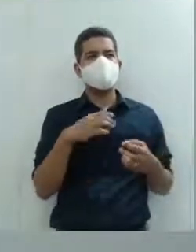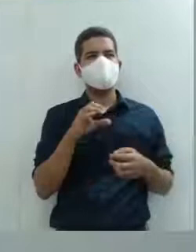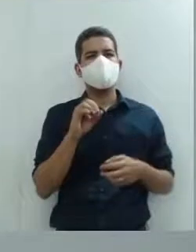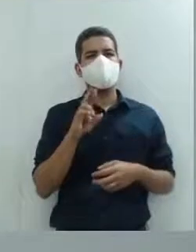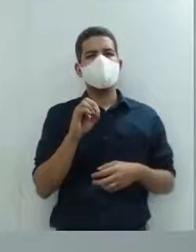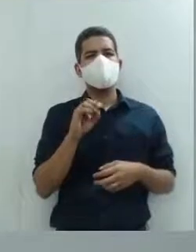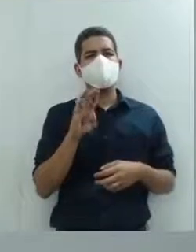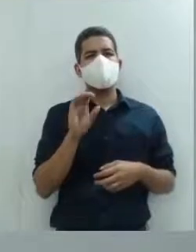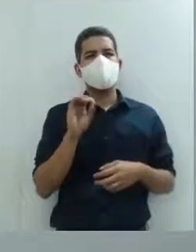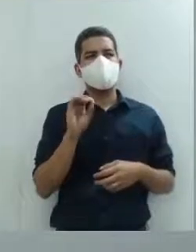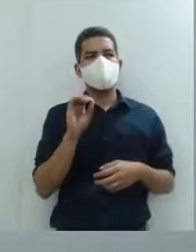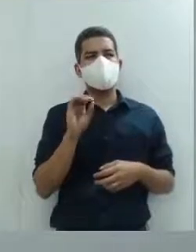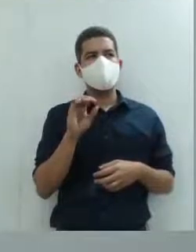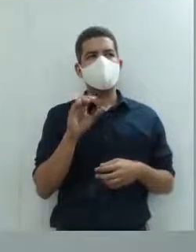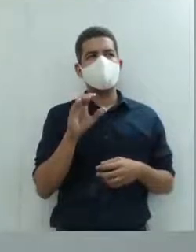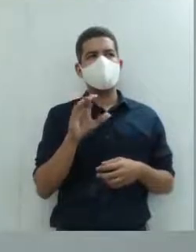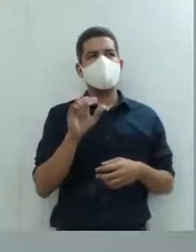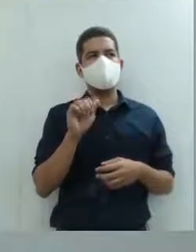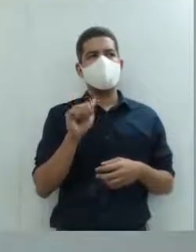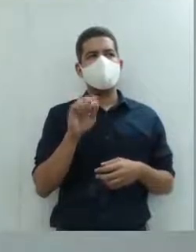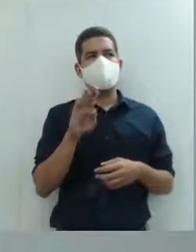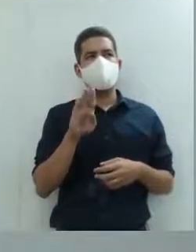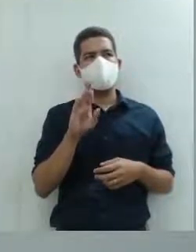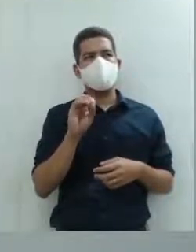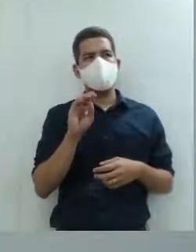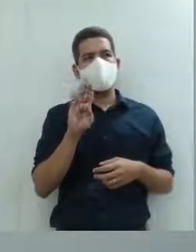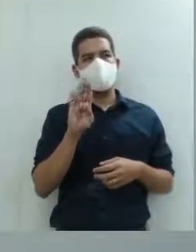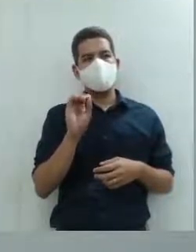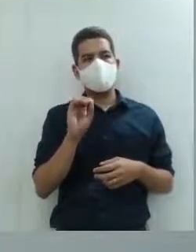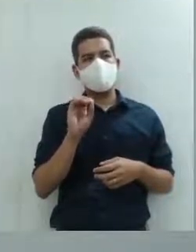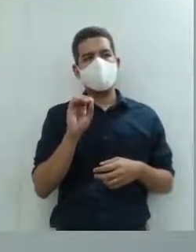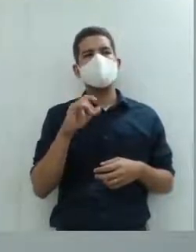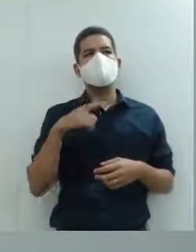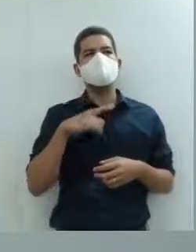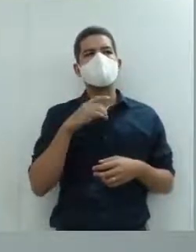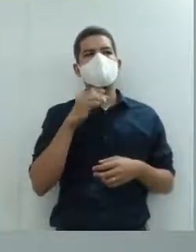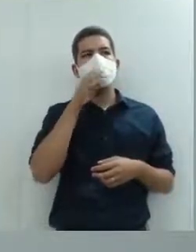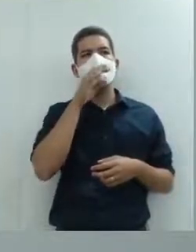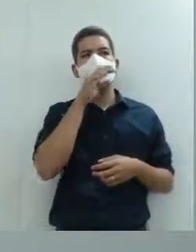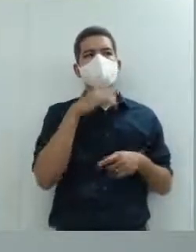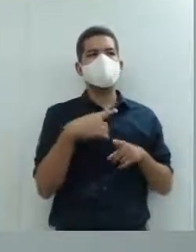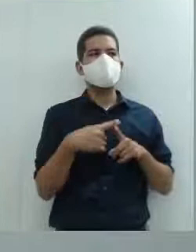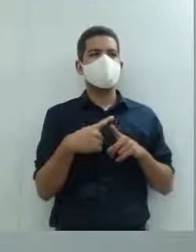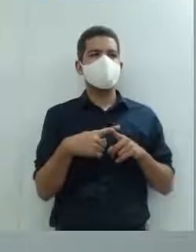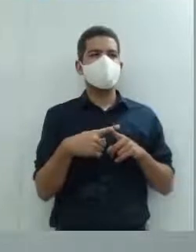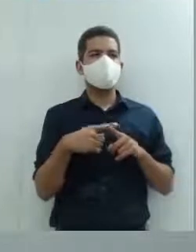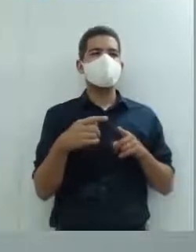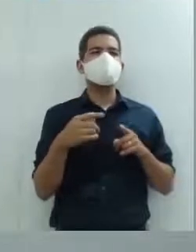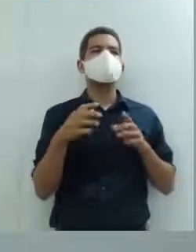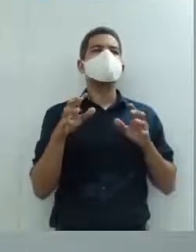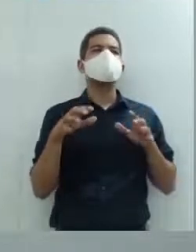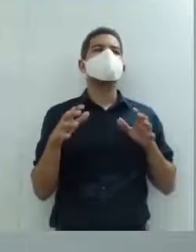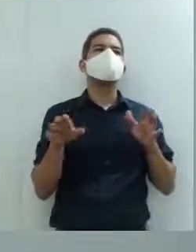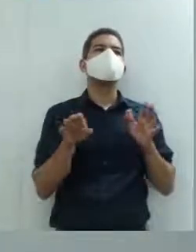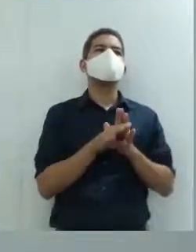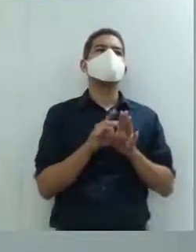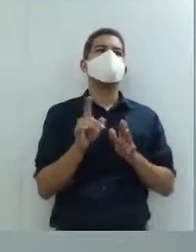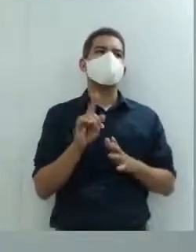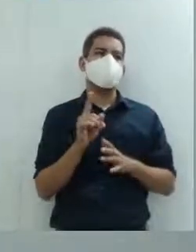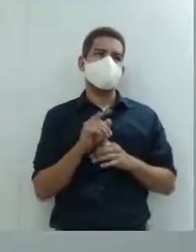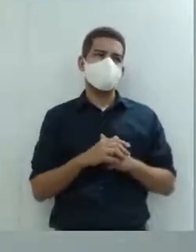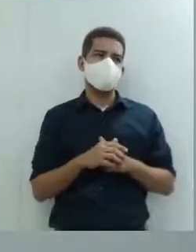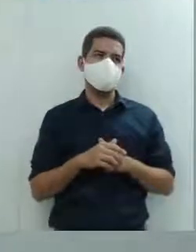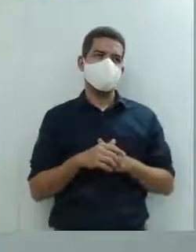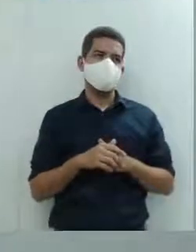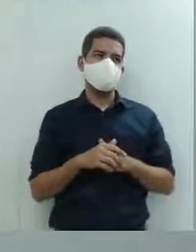meu cabrobó? Eita, danos. Fica quente porque a chuva não consegue chegar até lá. E o pior, ela vai subir ali